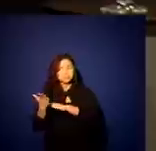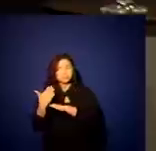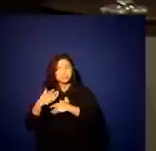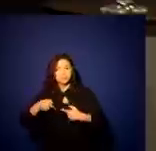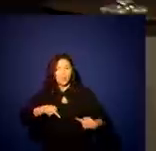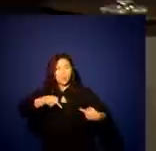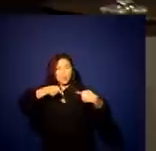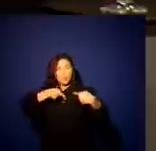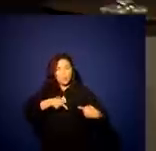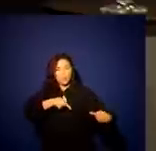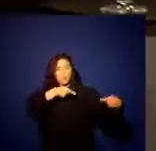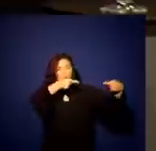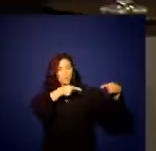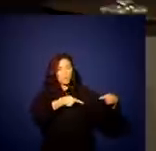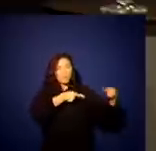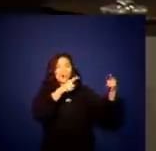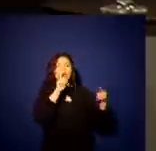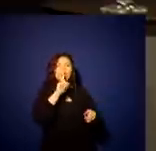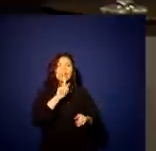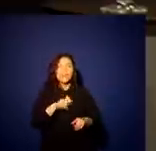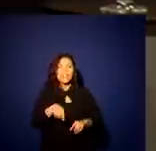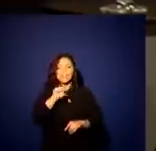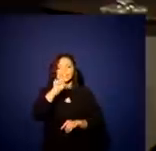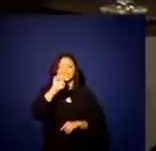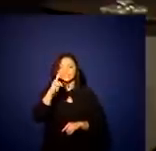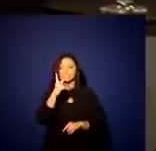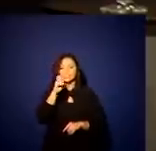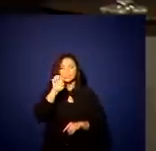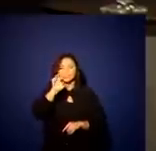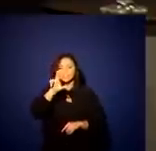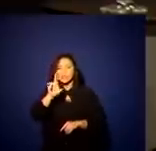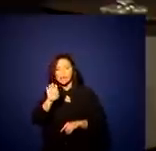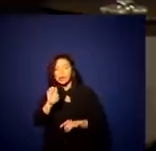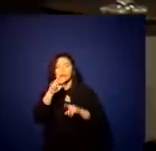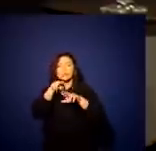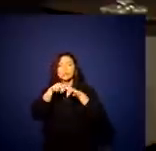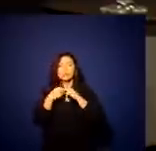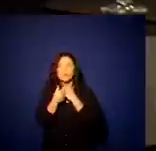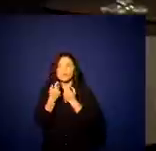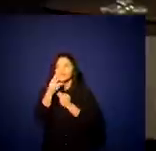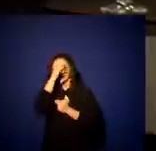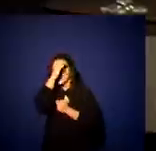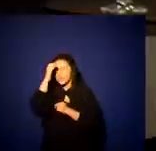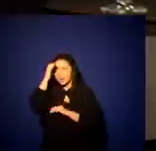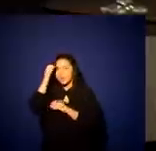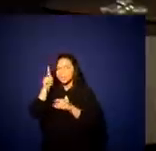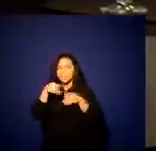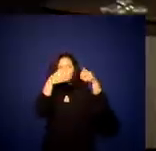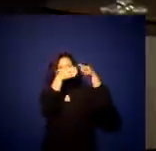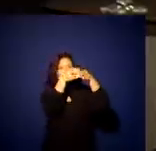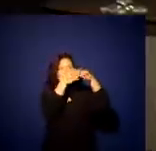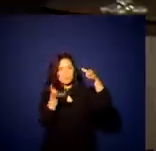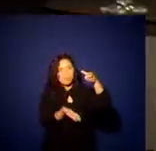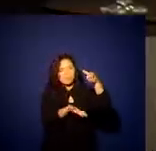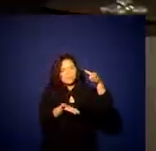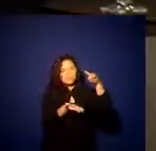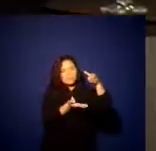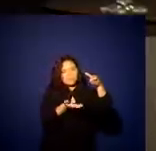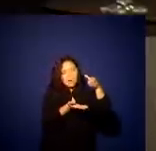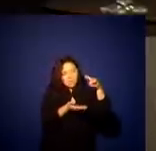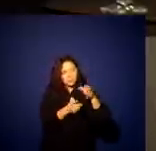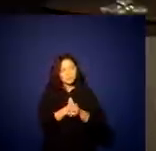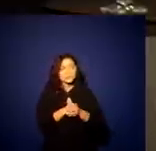não ganho de xere talvez compuxa aquisição do cliente bem mais baixo né são a visão que eu compartilho mas ela